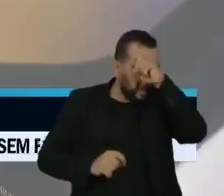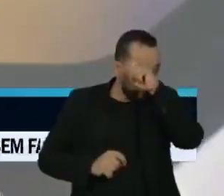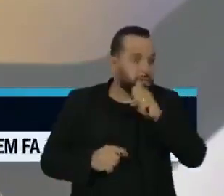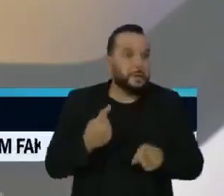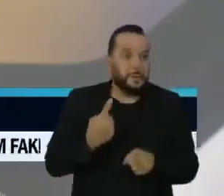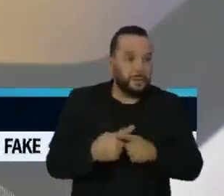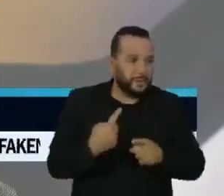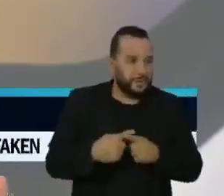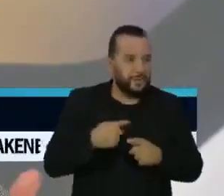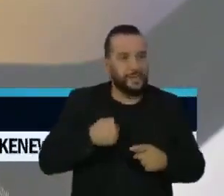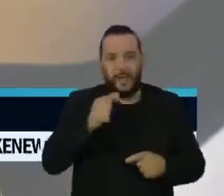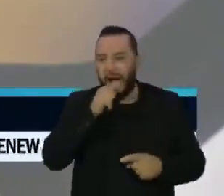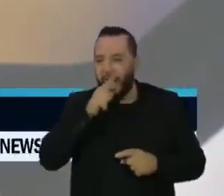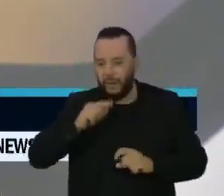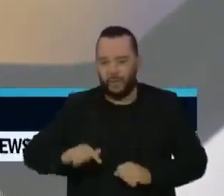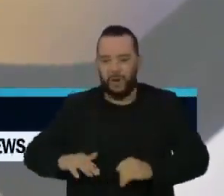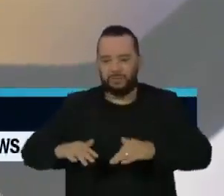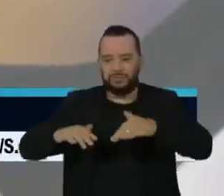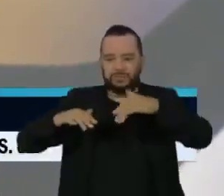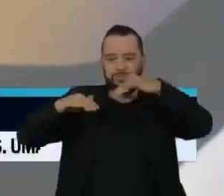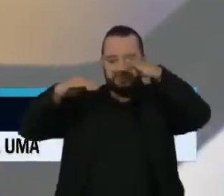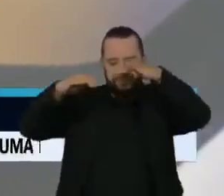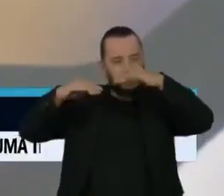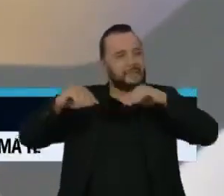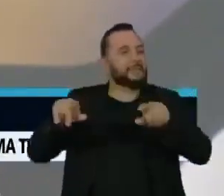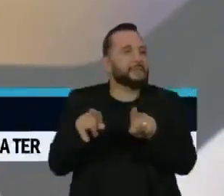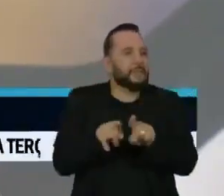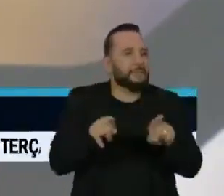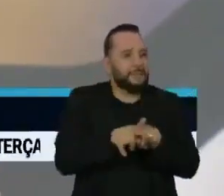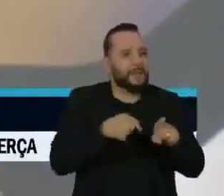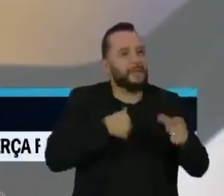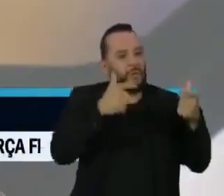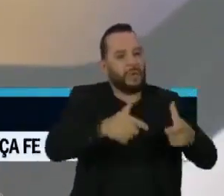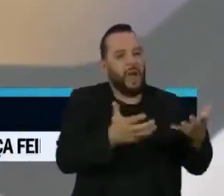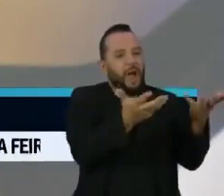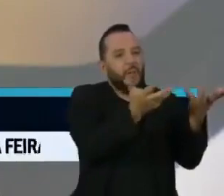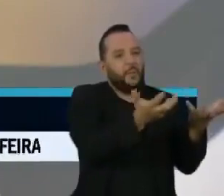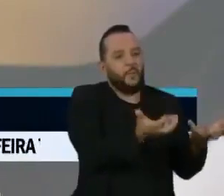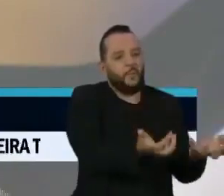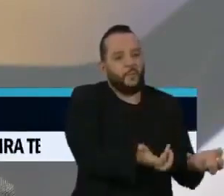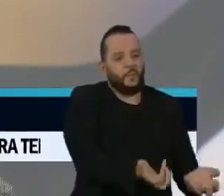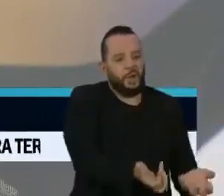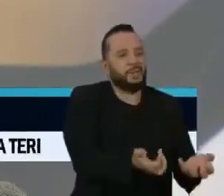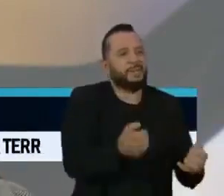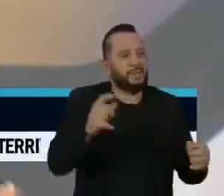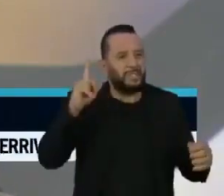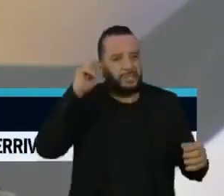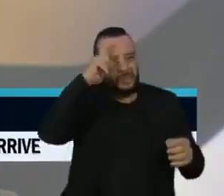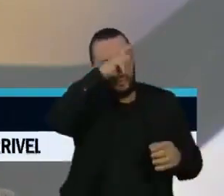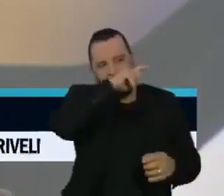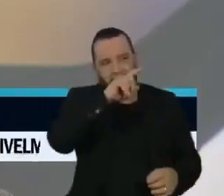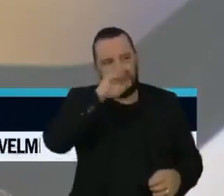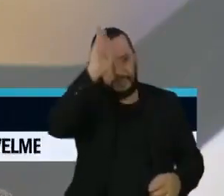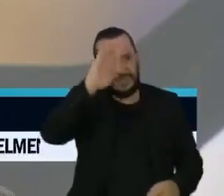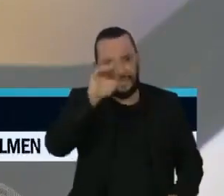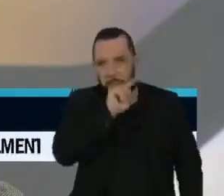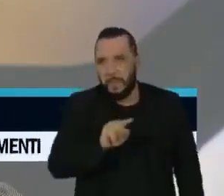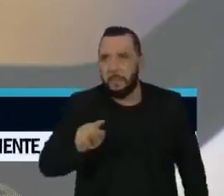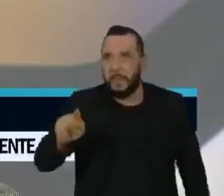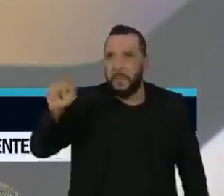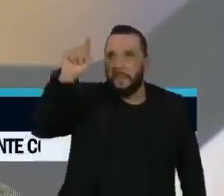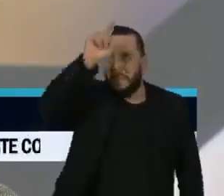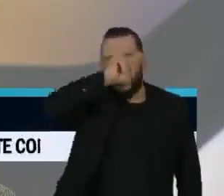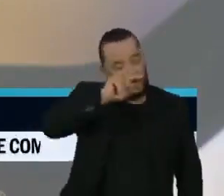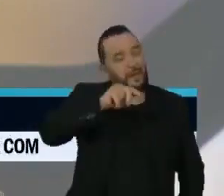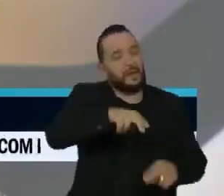um aumento das enchentes das secas dando as dificuldades que tem sido enfrentado em várias regiões Esse é um reflexo direto